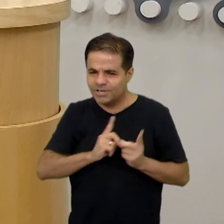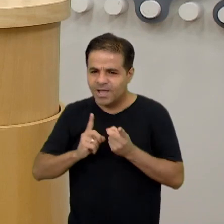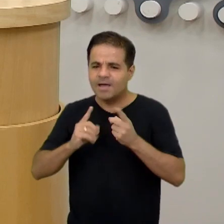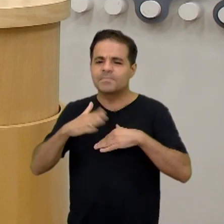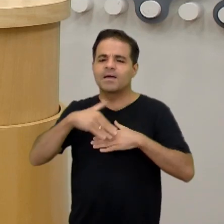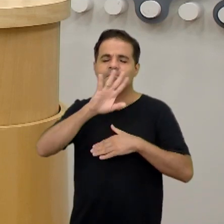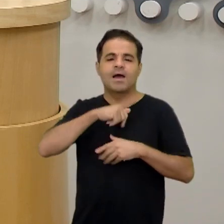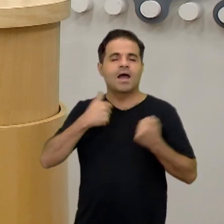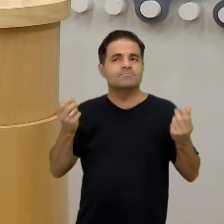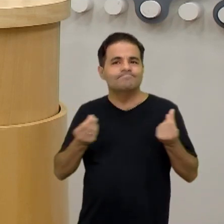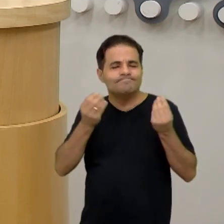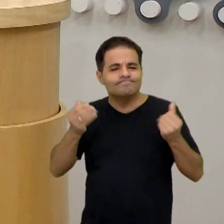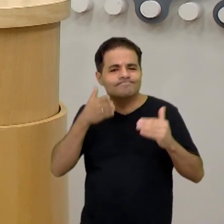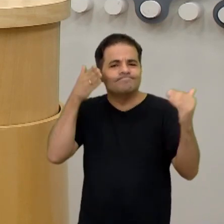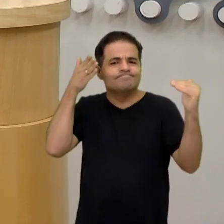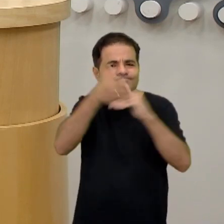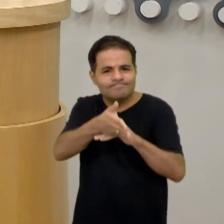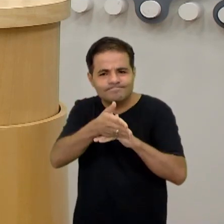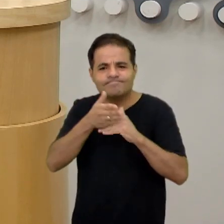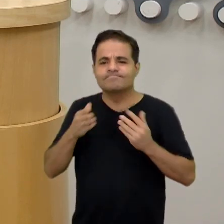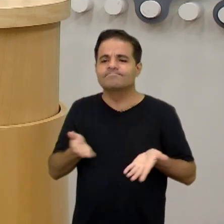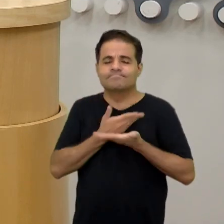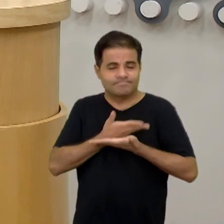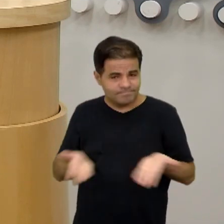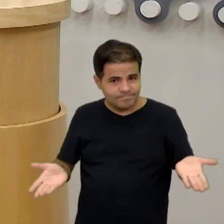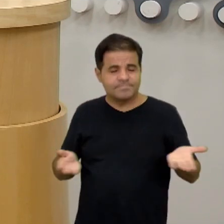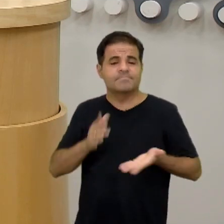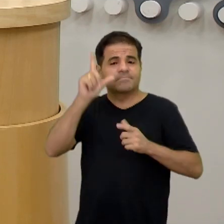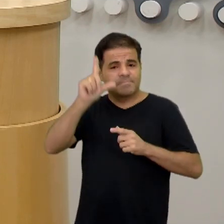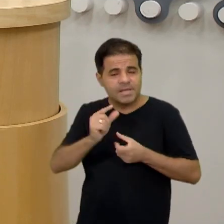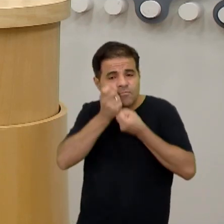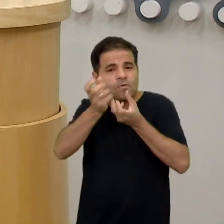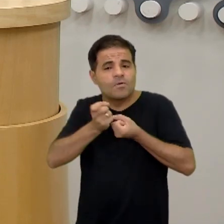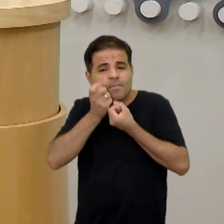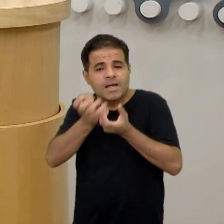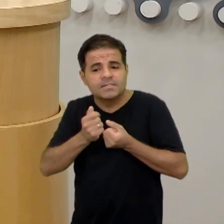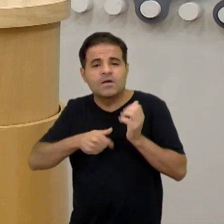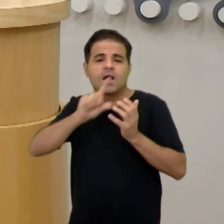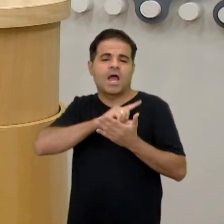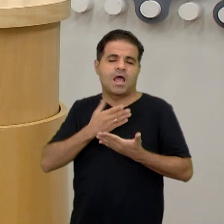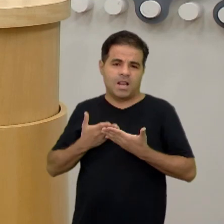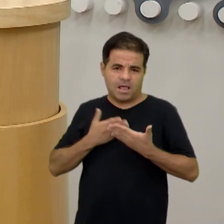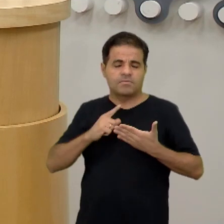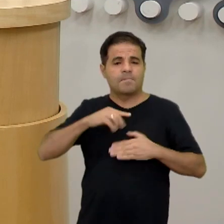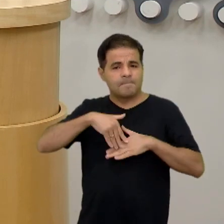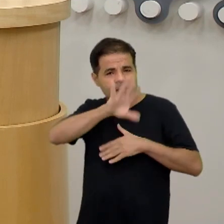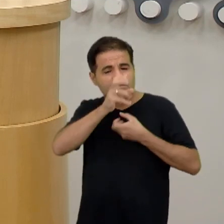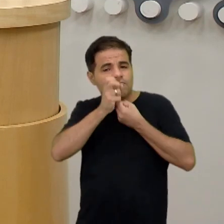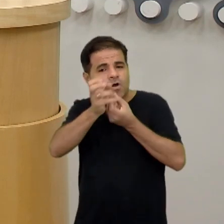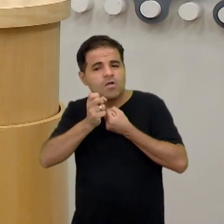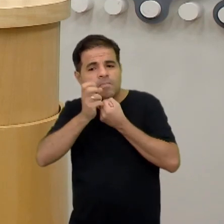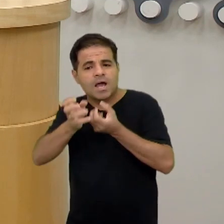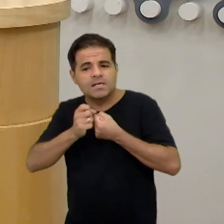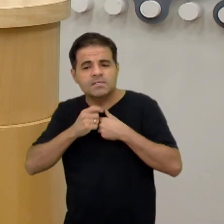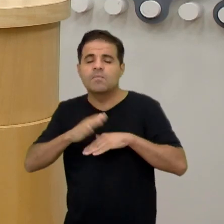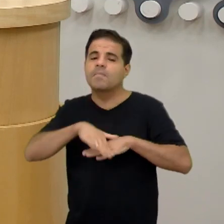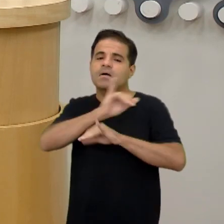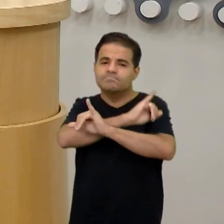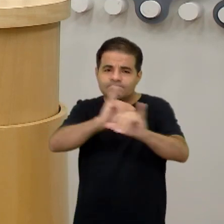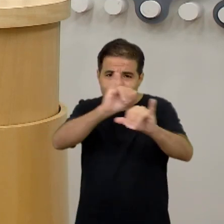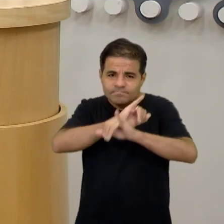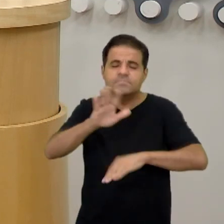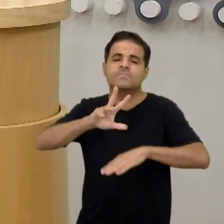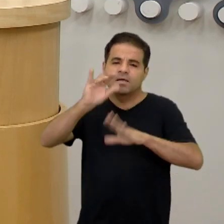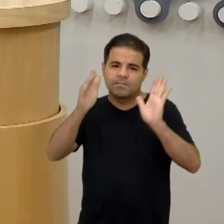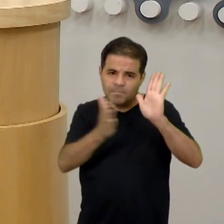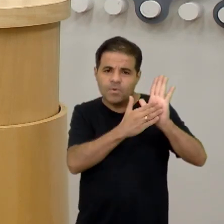pouco mais de envolvimento, né? Menos informativa, porque na aula anterior tinha mais informação. Nessa aqui a gente vai informar, mas ao mesmo tempo a gente